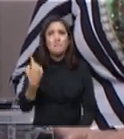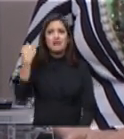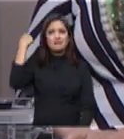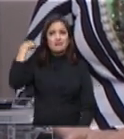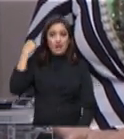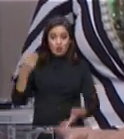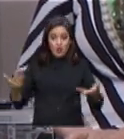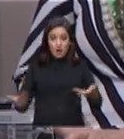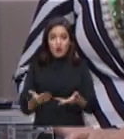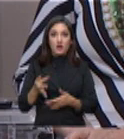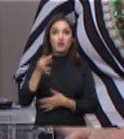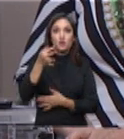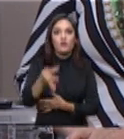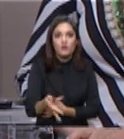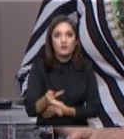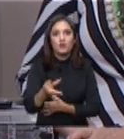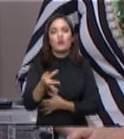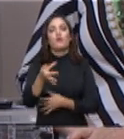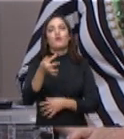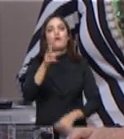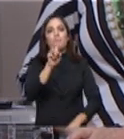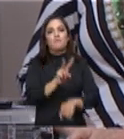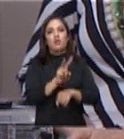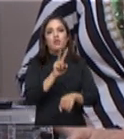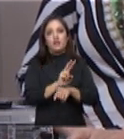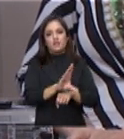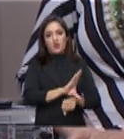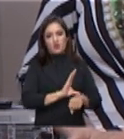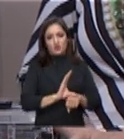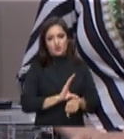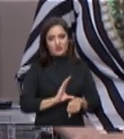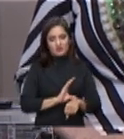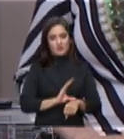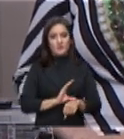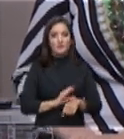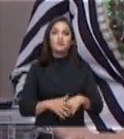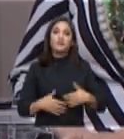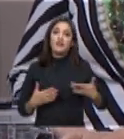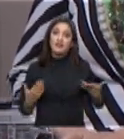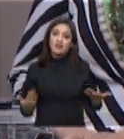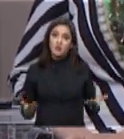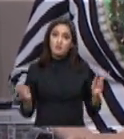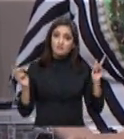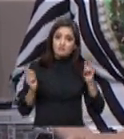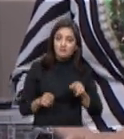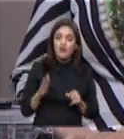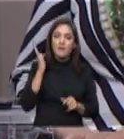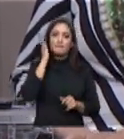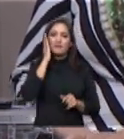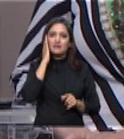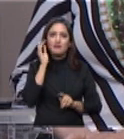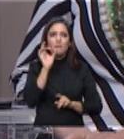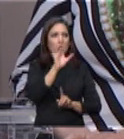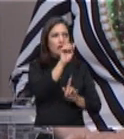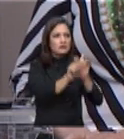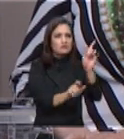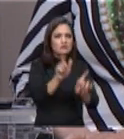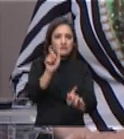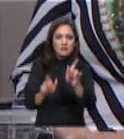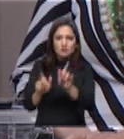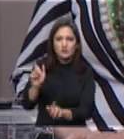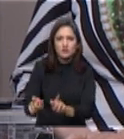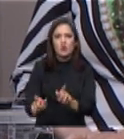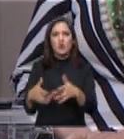o guardião da Constituição brasileira. Assim, poder-se-á conhecer suas personalidades,